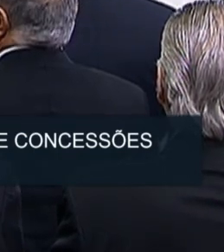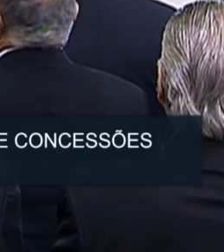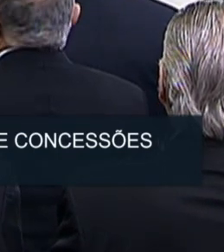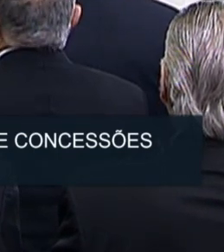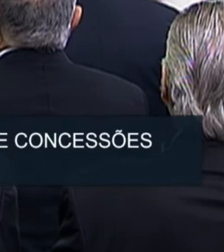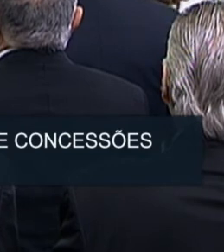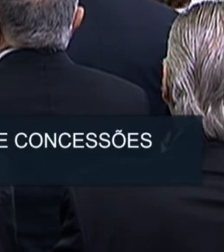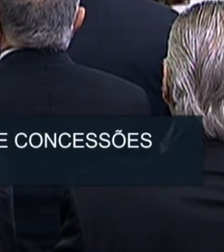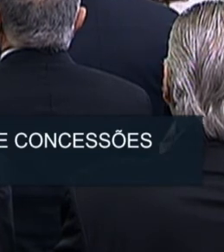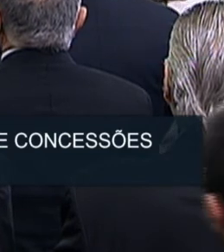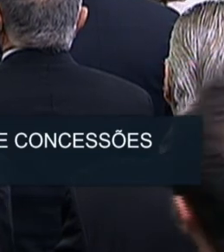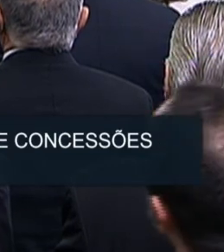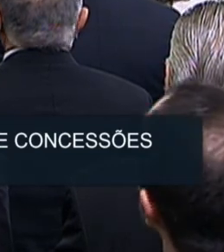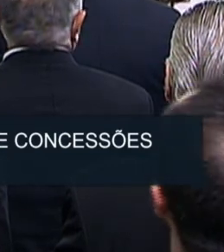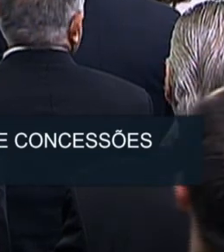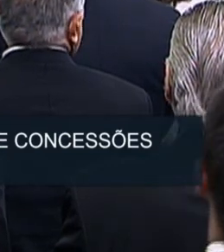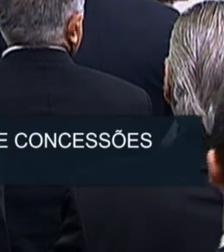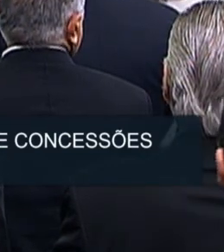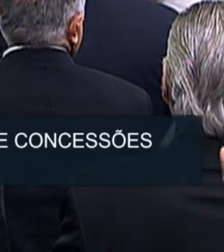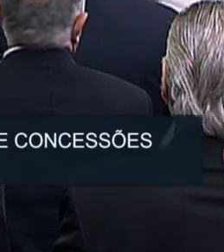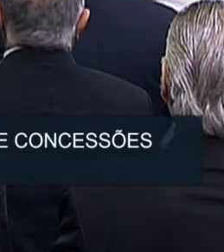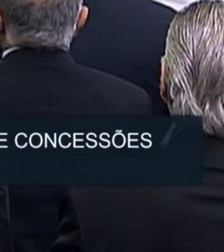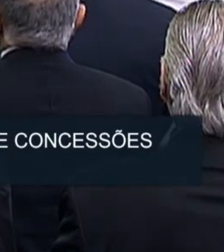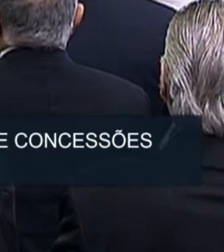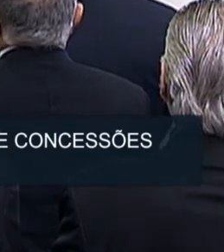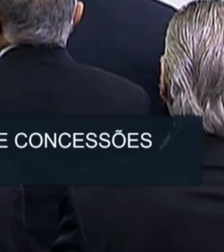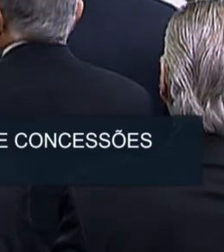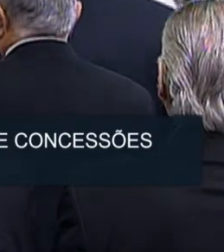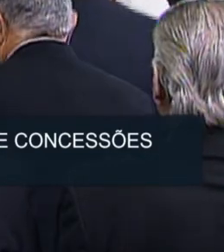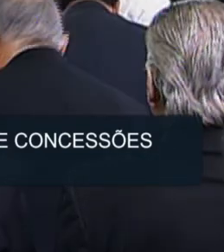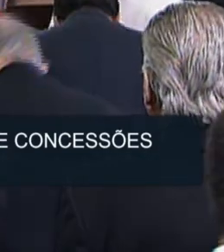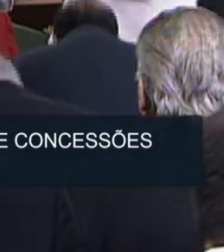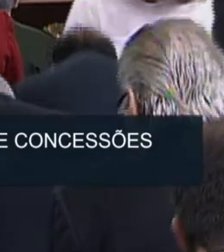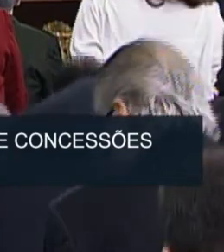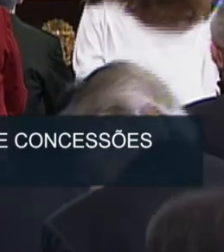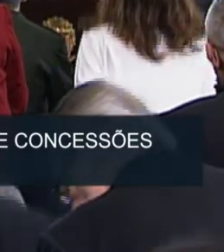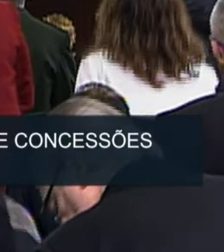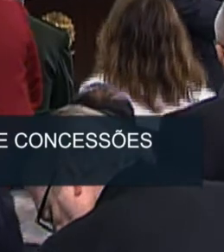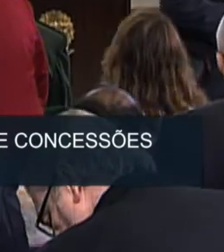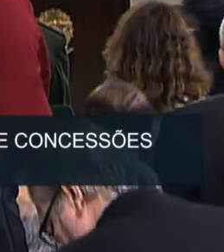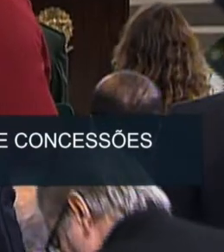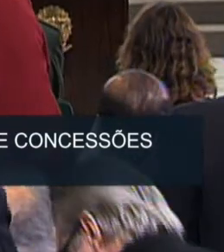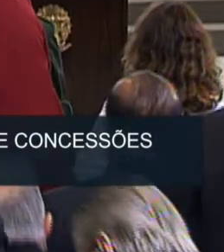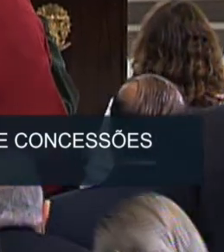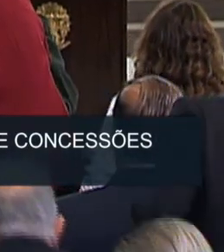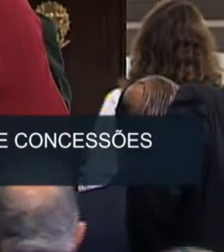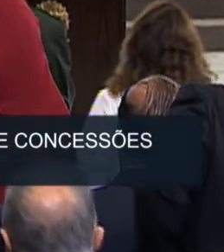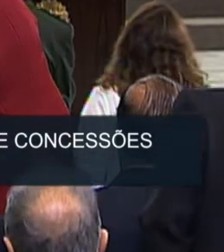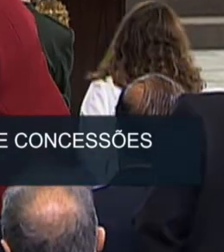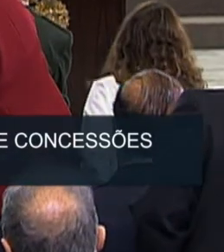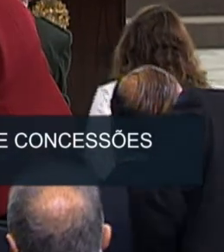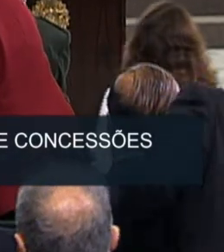governo federal anuncia na cerimônia no Palácio do Planalto a primeira etapa do plano que tem o